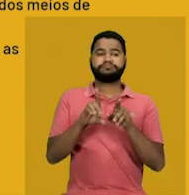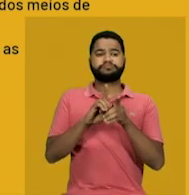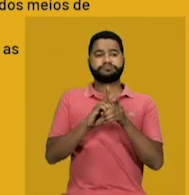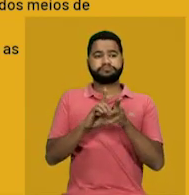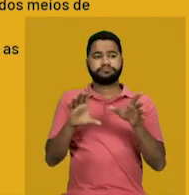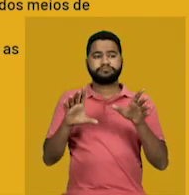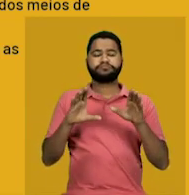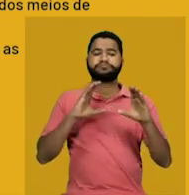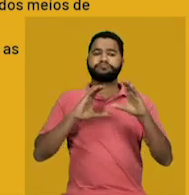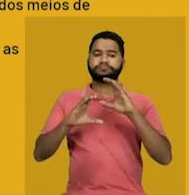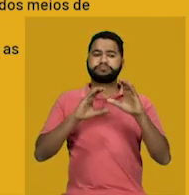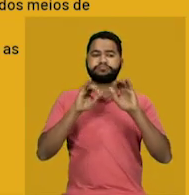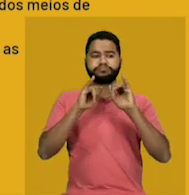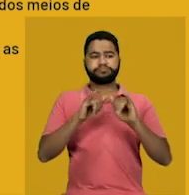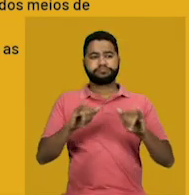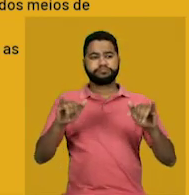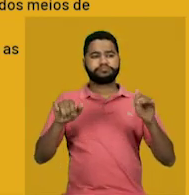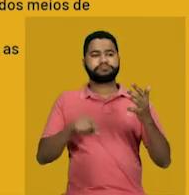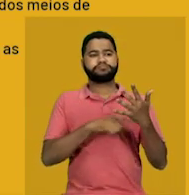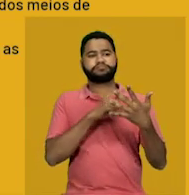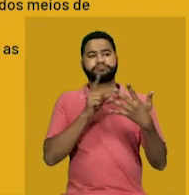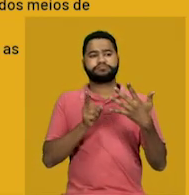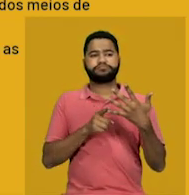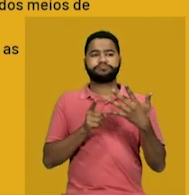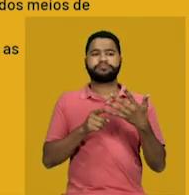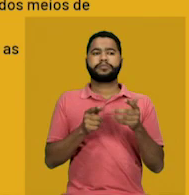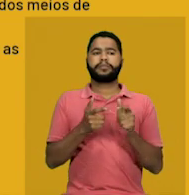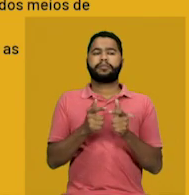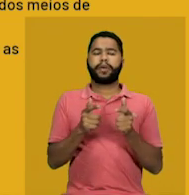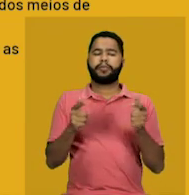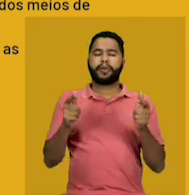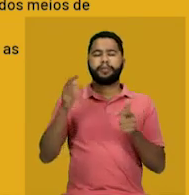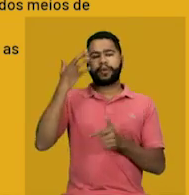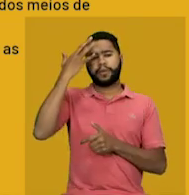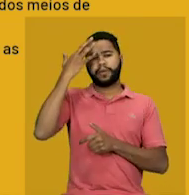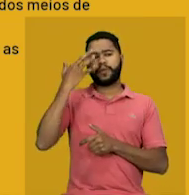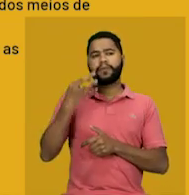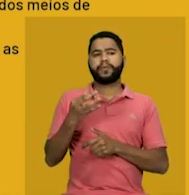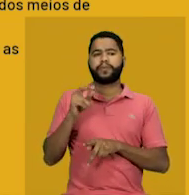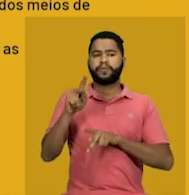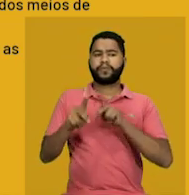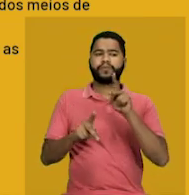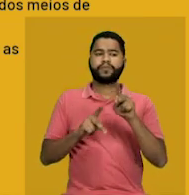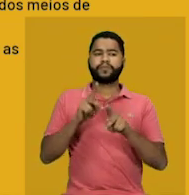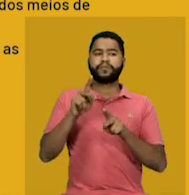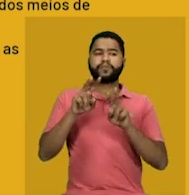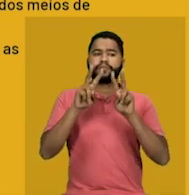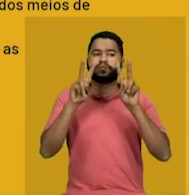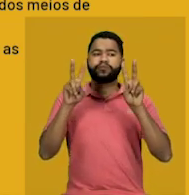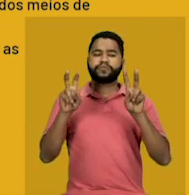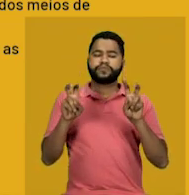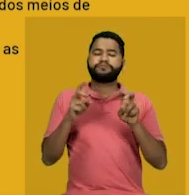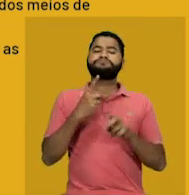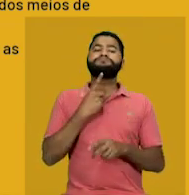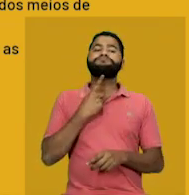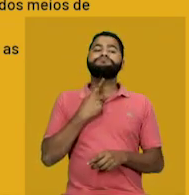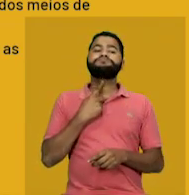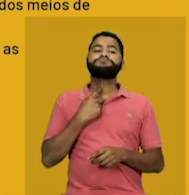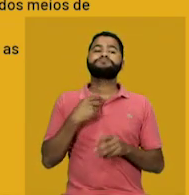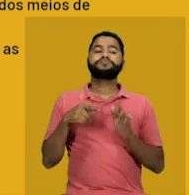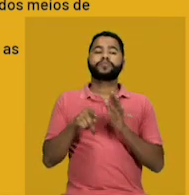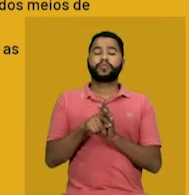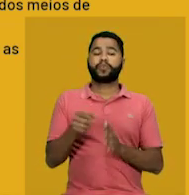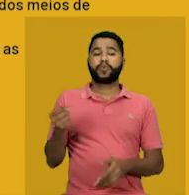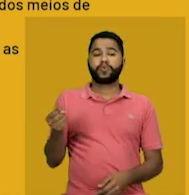de comunicação, letra E, alargar o entendimento do povo sobre as intenções do